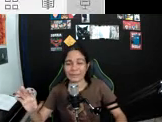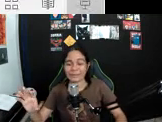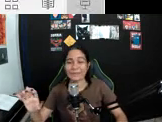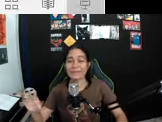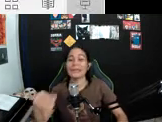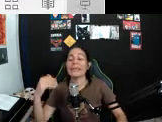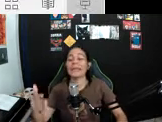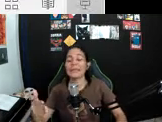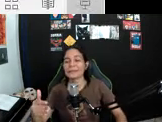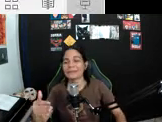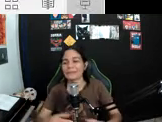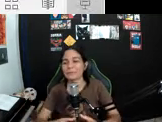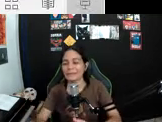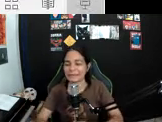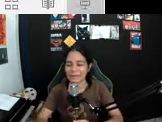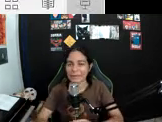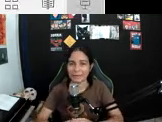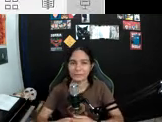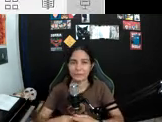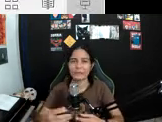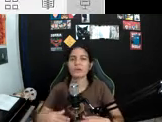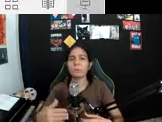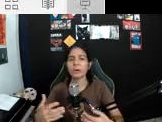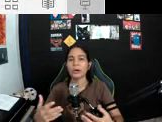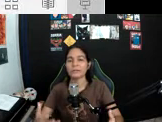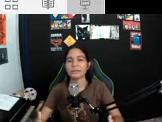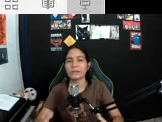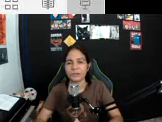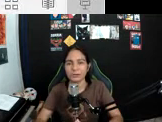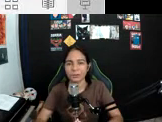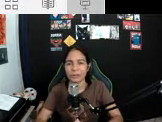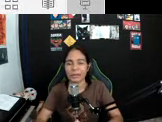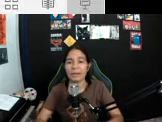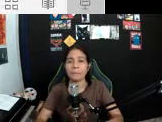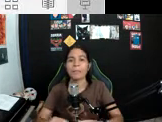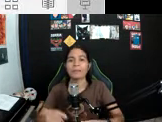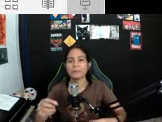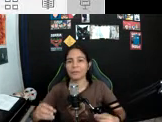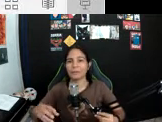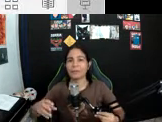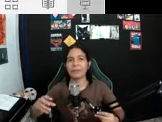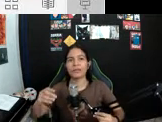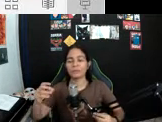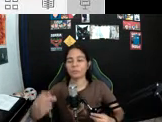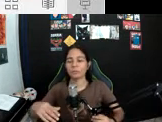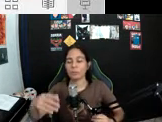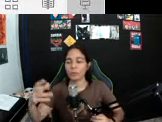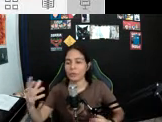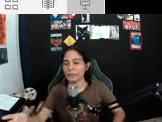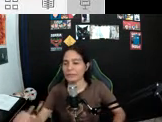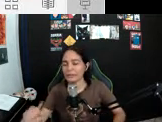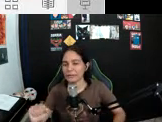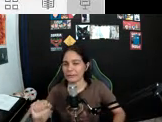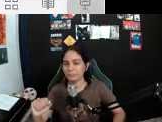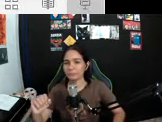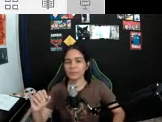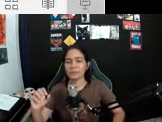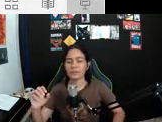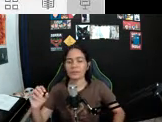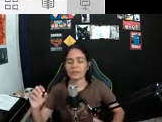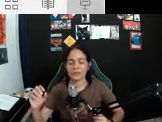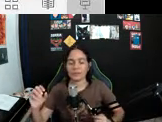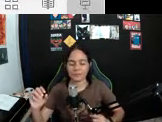Sim, até me perdi. Sim, em relação à especialidade, você só pode se intitular especialista, vamos supor,